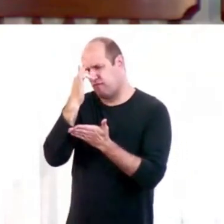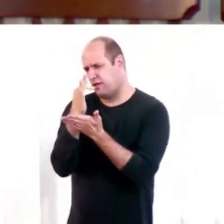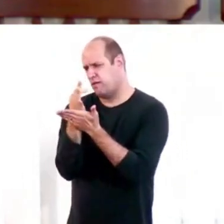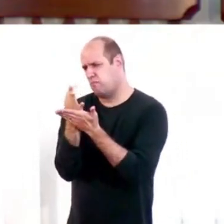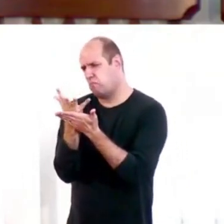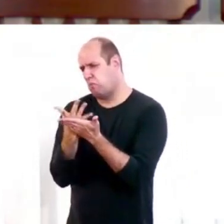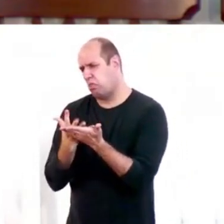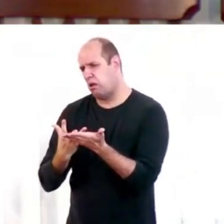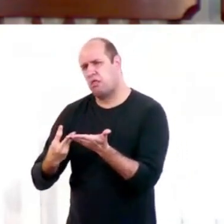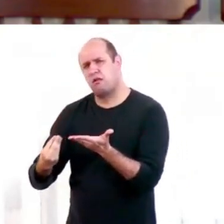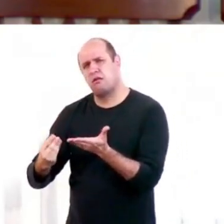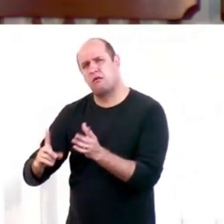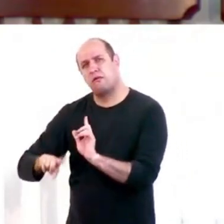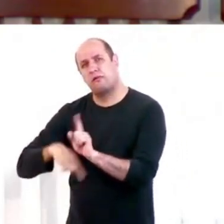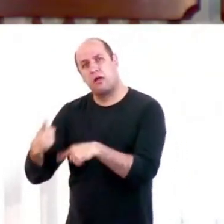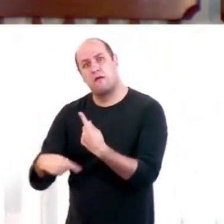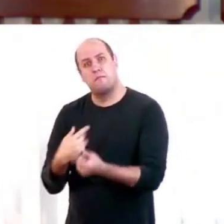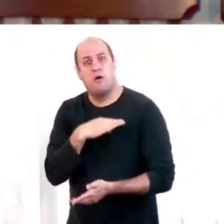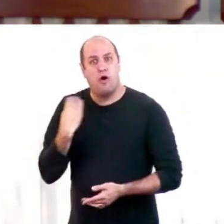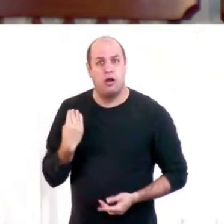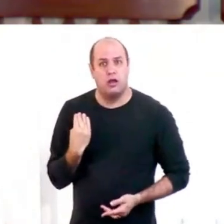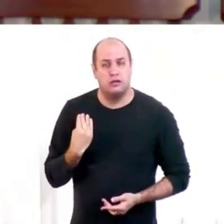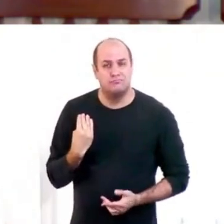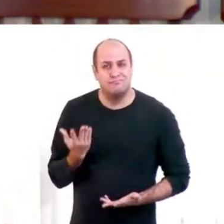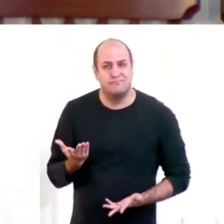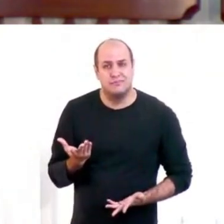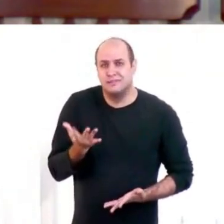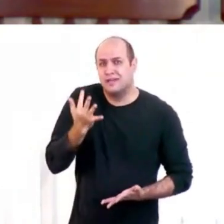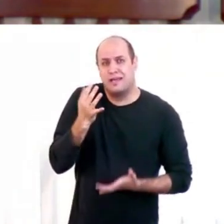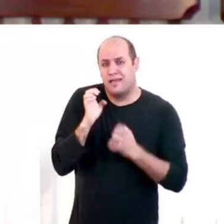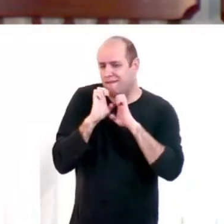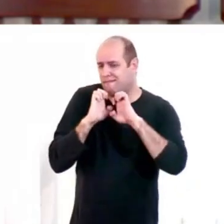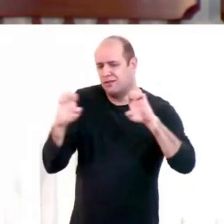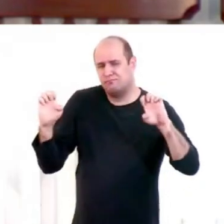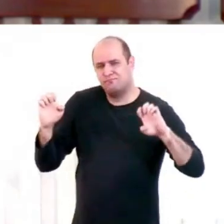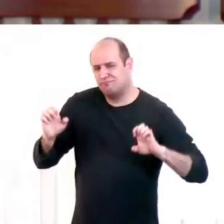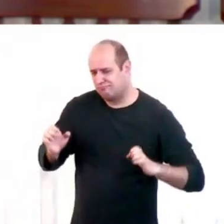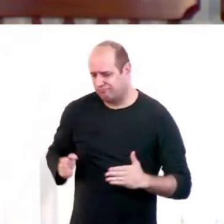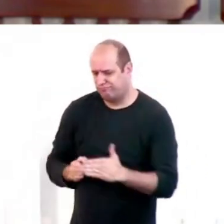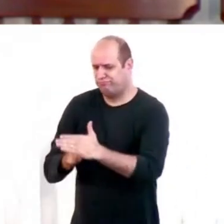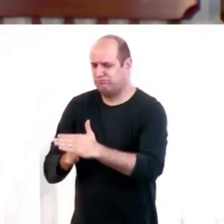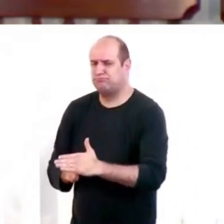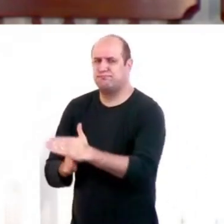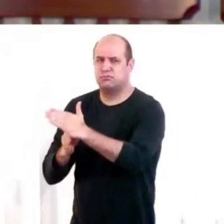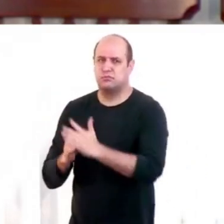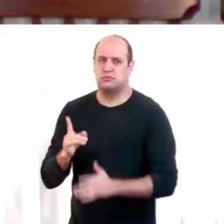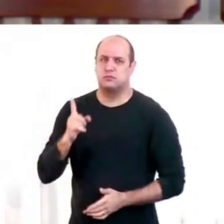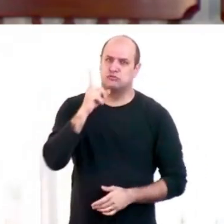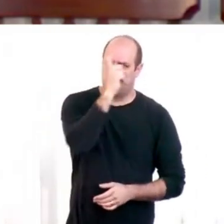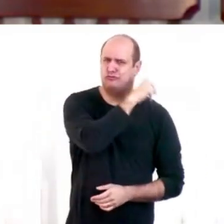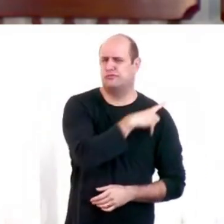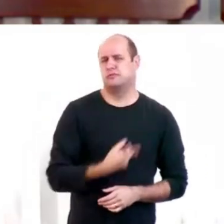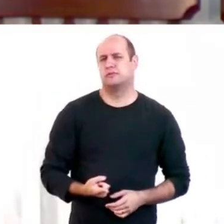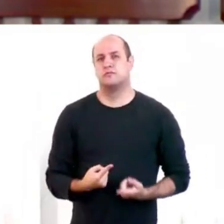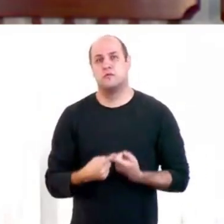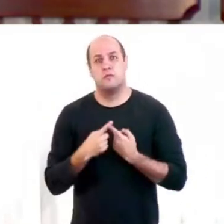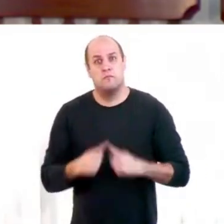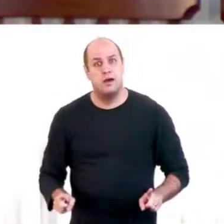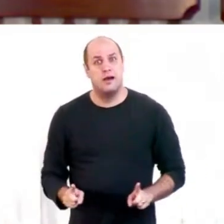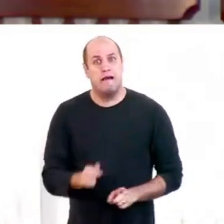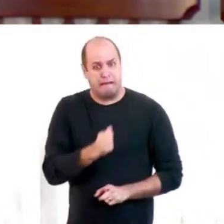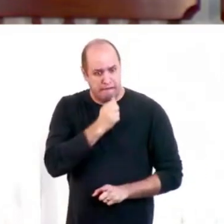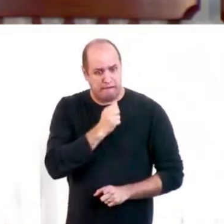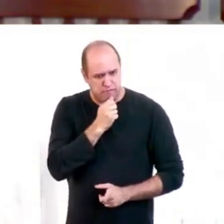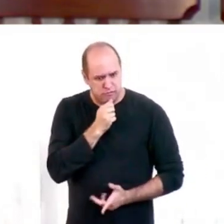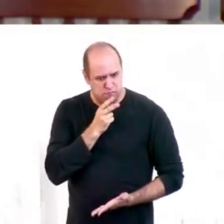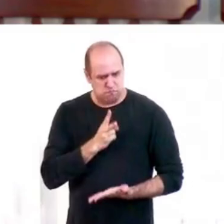morriam, e o Evangelho não prosperava. Cenário difícil, mas que ainda assim